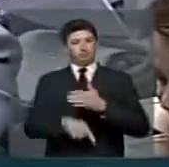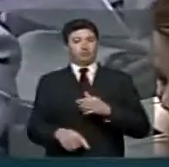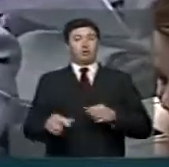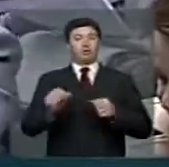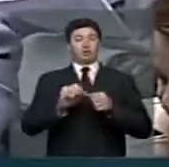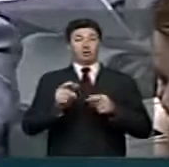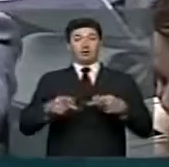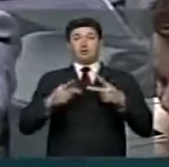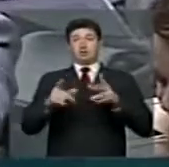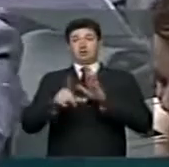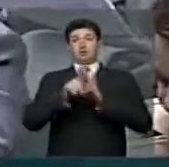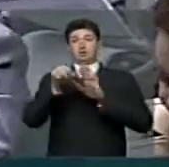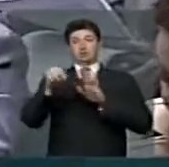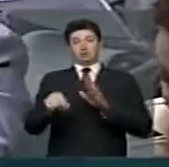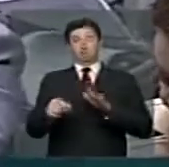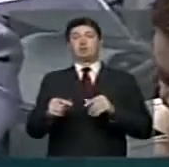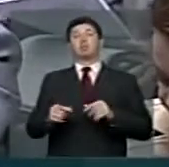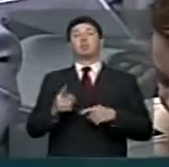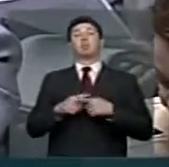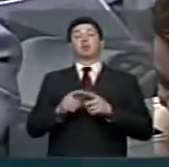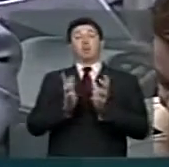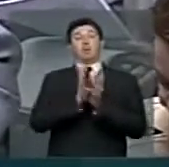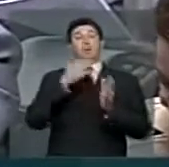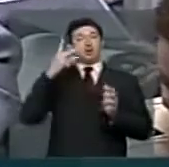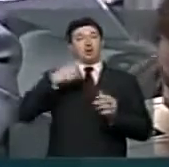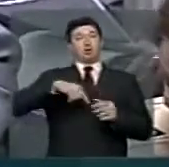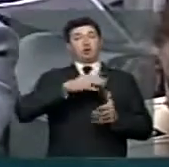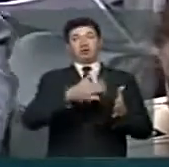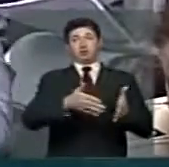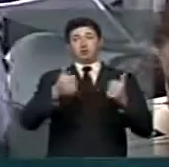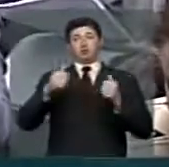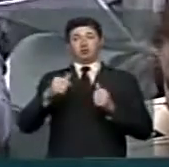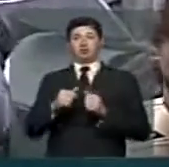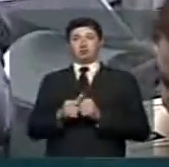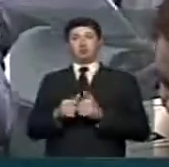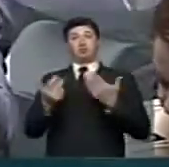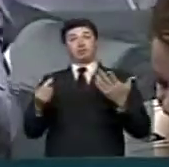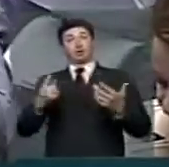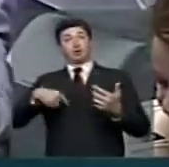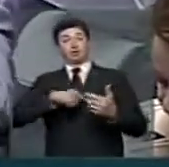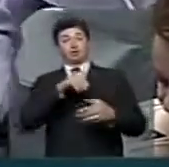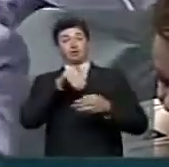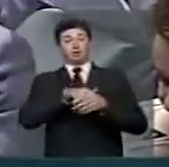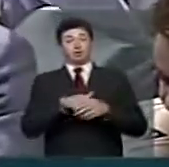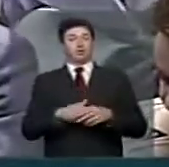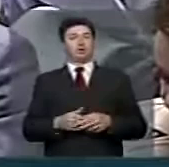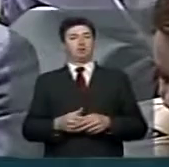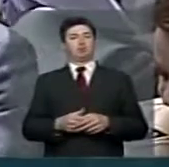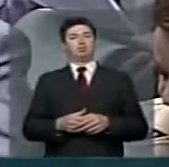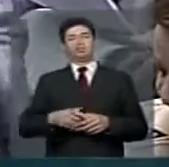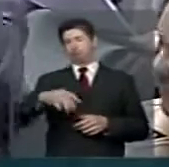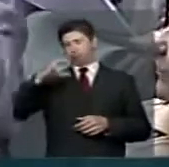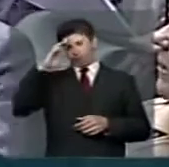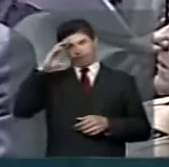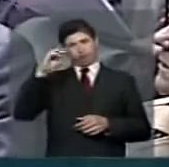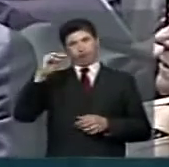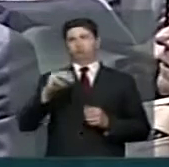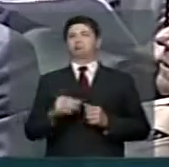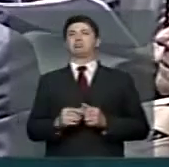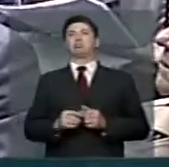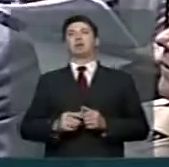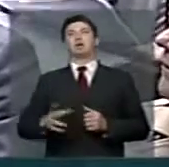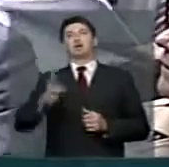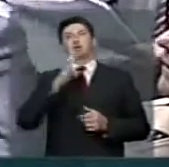projeto de lei a pedido do nosso partido, Partido Socialista Brasileiro. Por isso votamos muito tranquilamente, consciente do